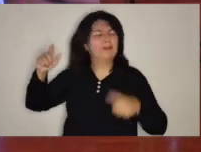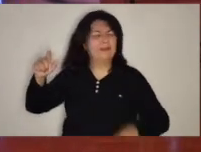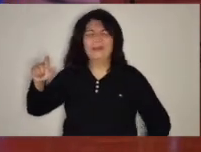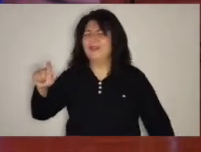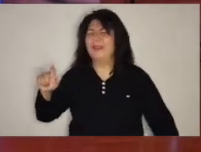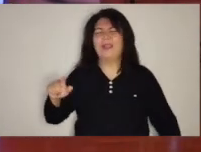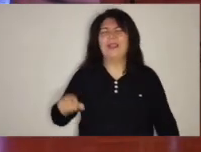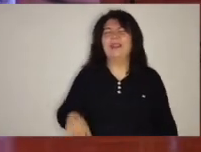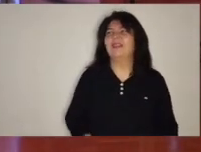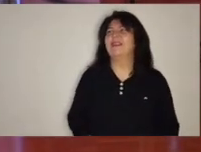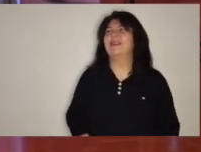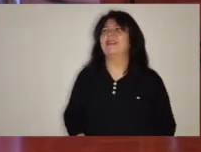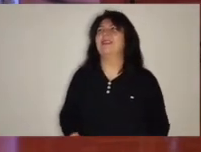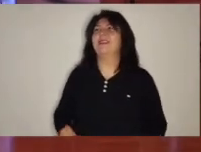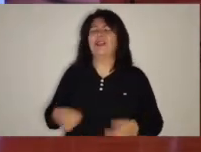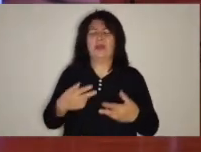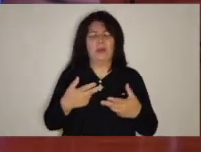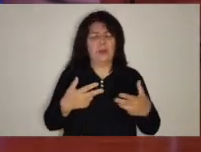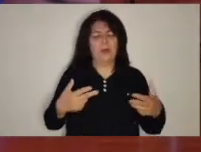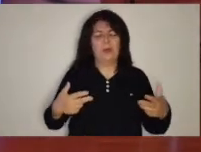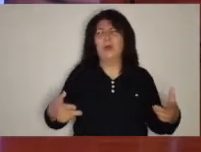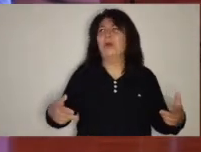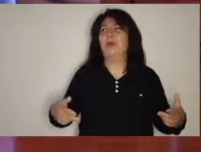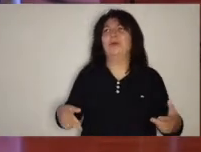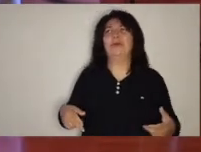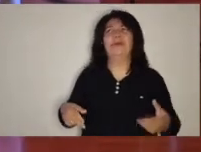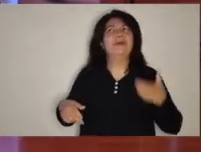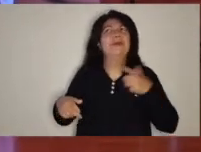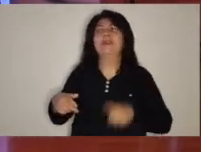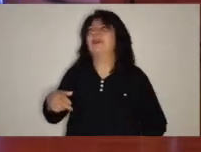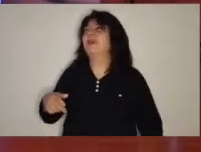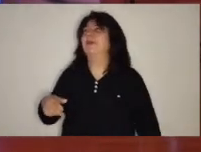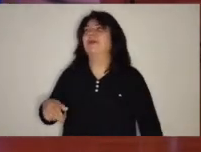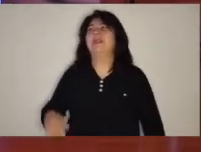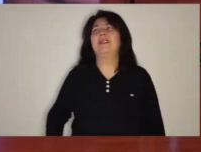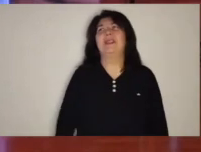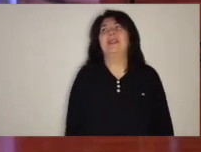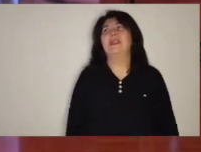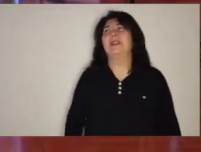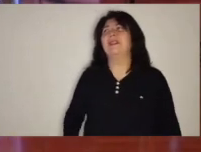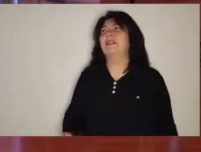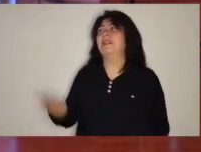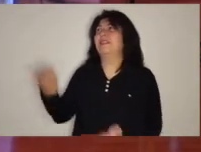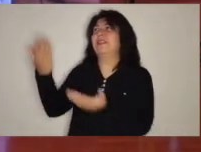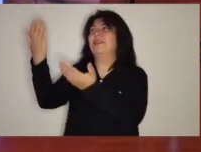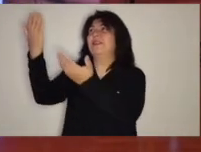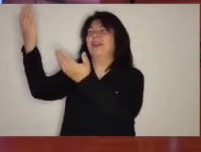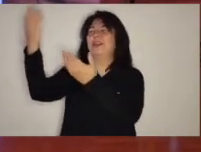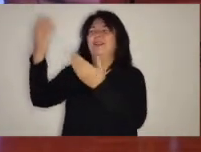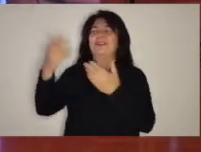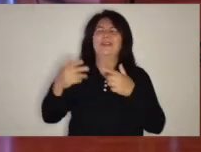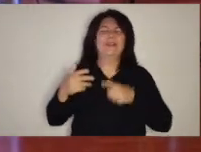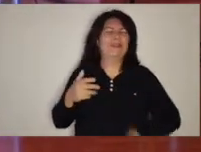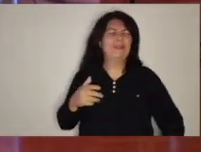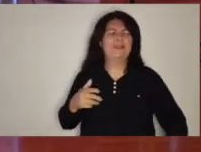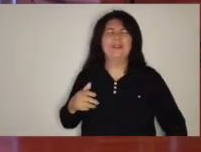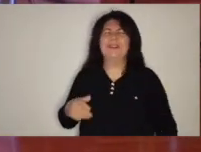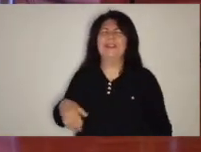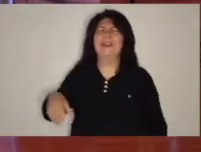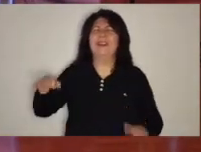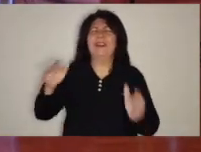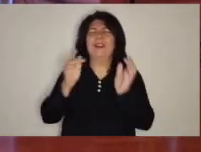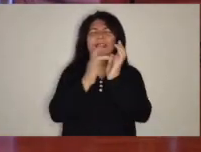Tu, não há outro como Tu, não há outro como